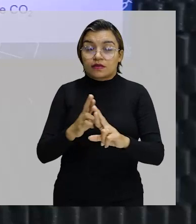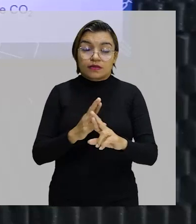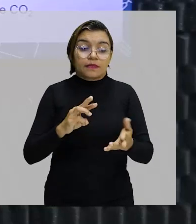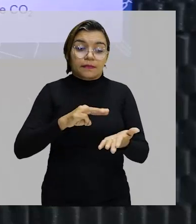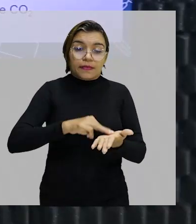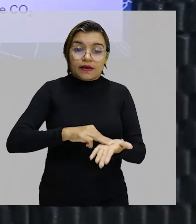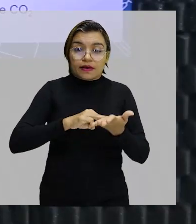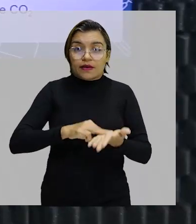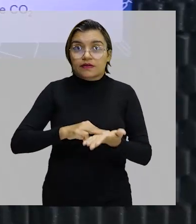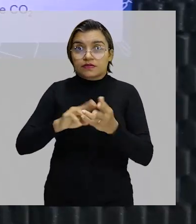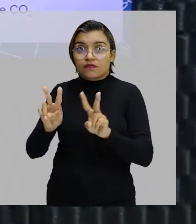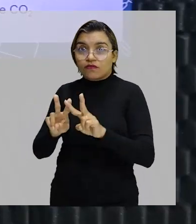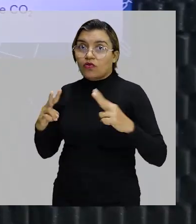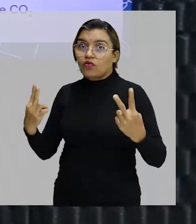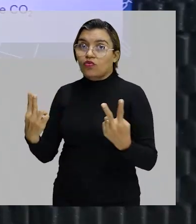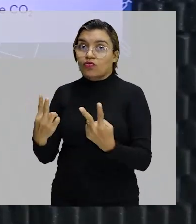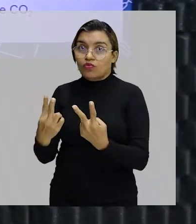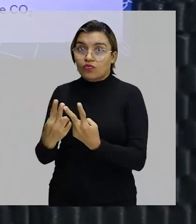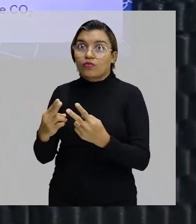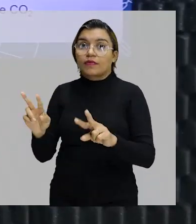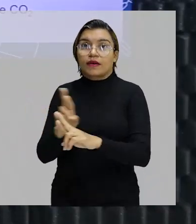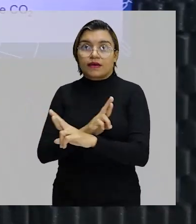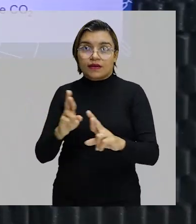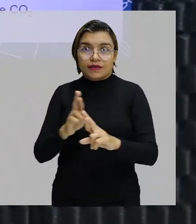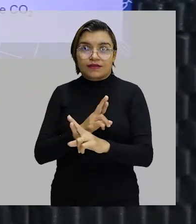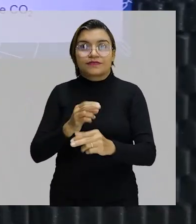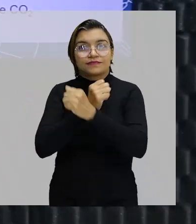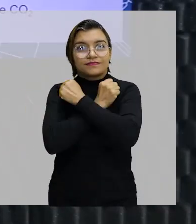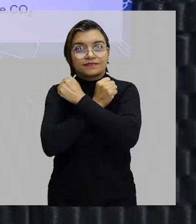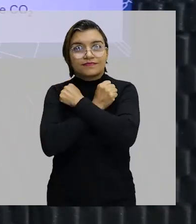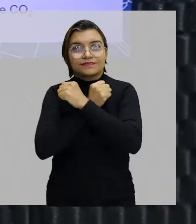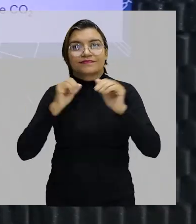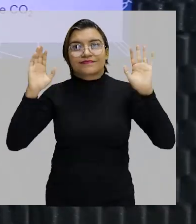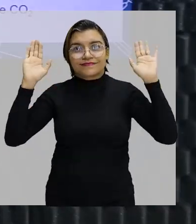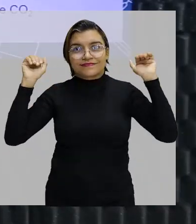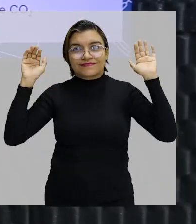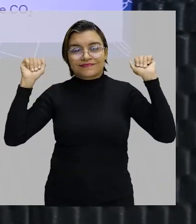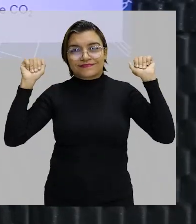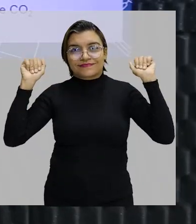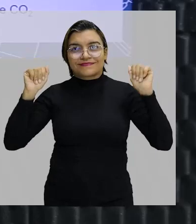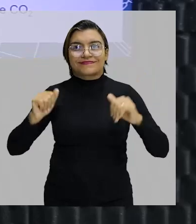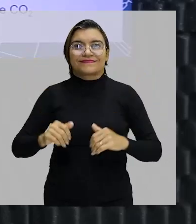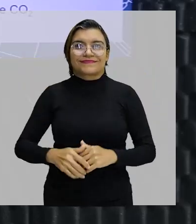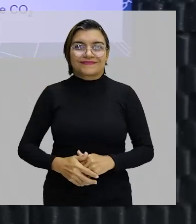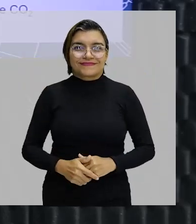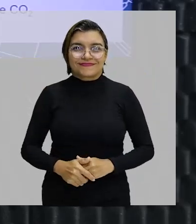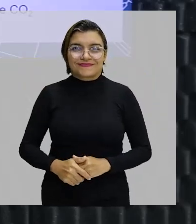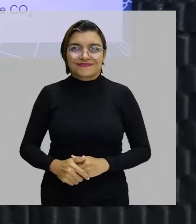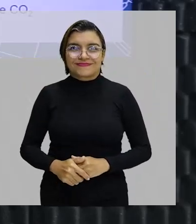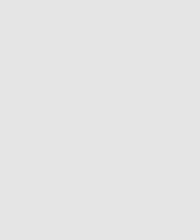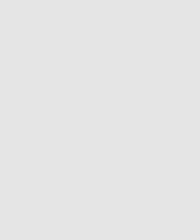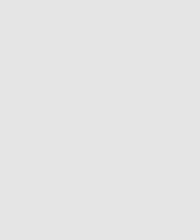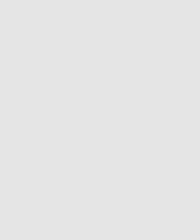massa com volume. Vou ficando por aqui, um forte abraço, até a próxima. Valeu!